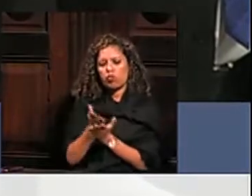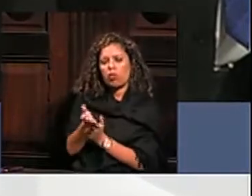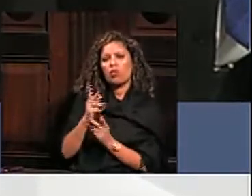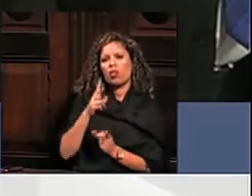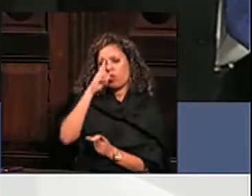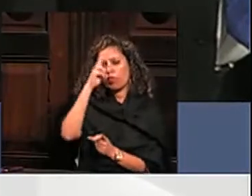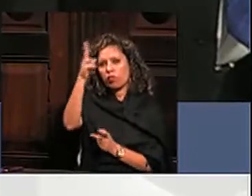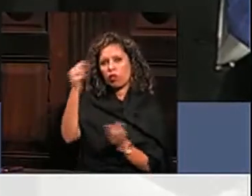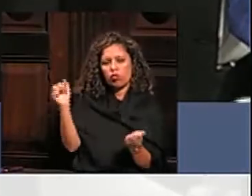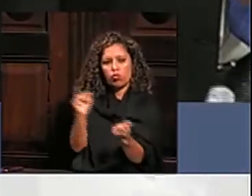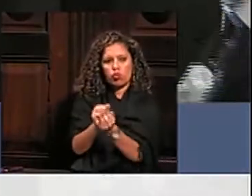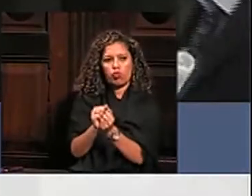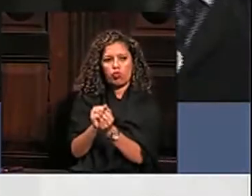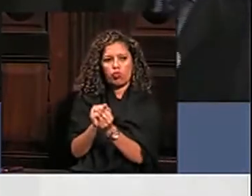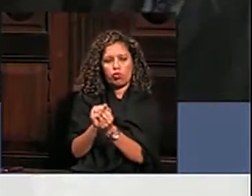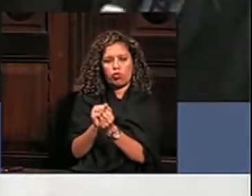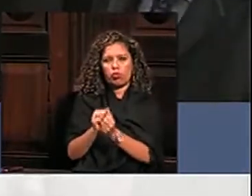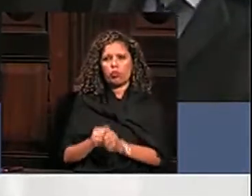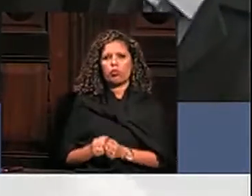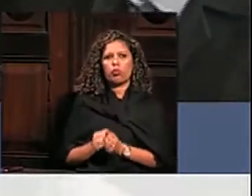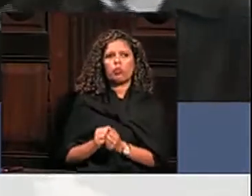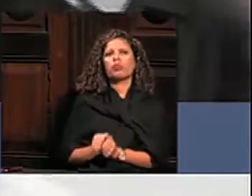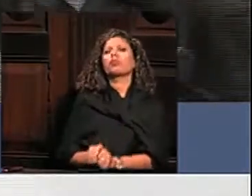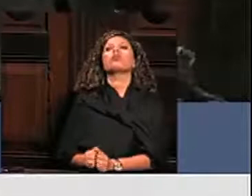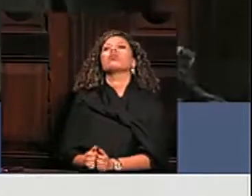da Universidade Estadual da Zona Oeste.